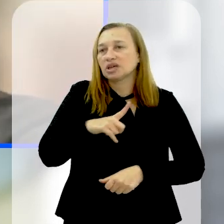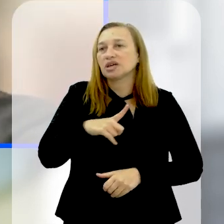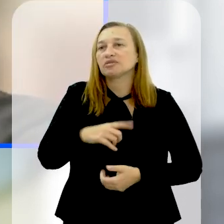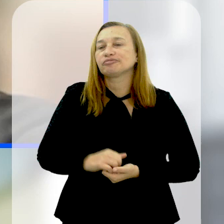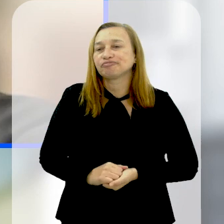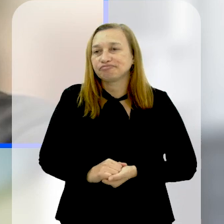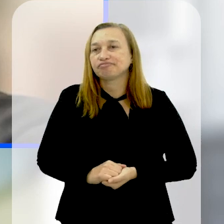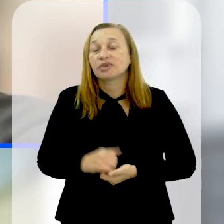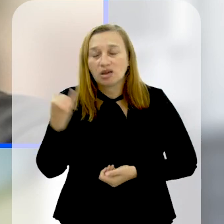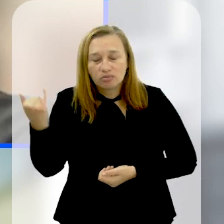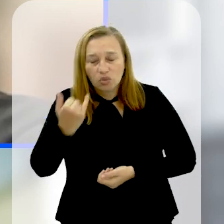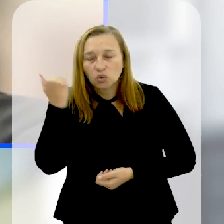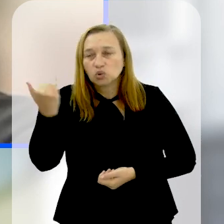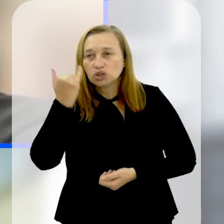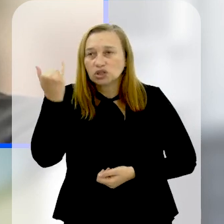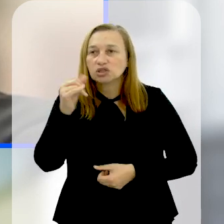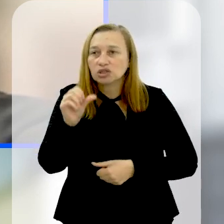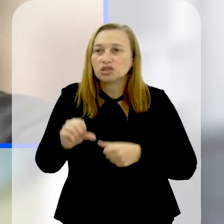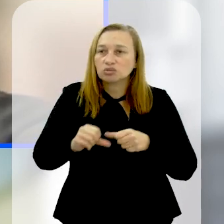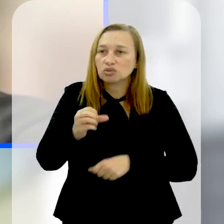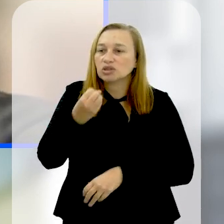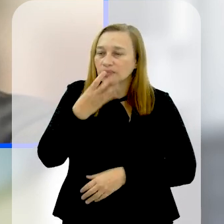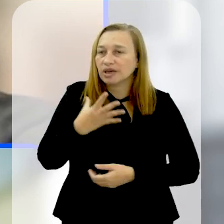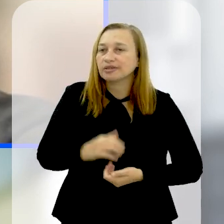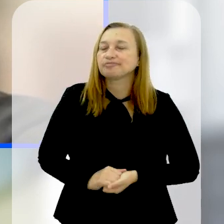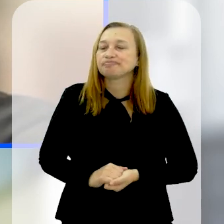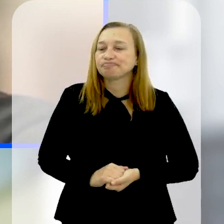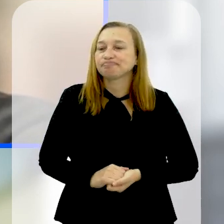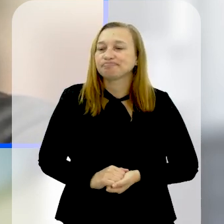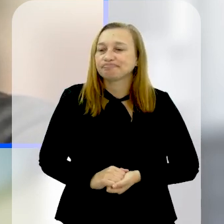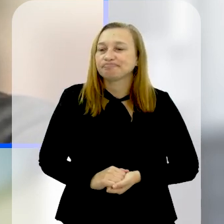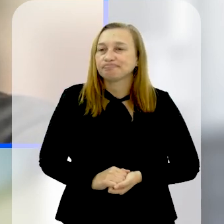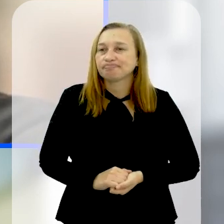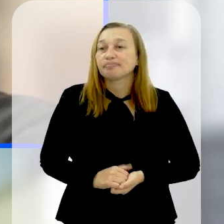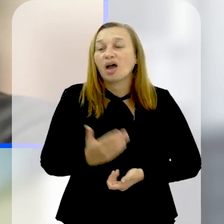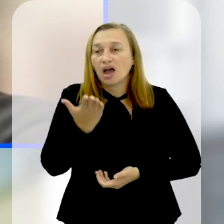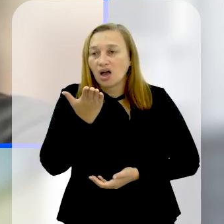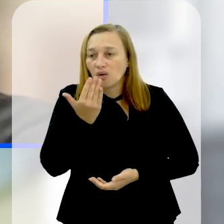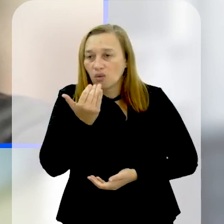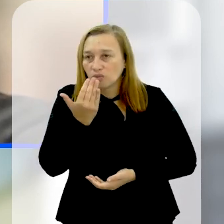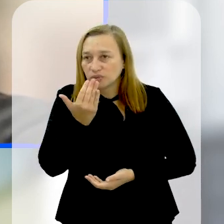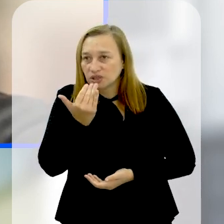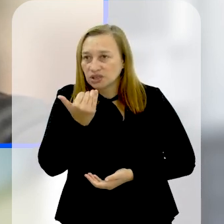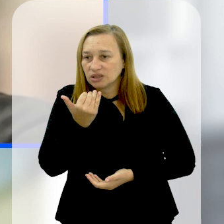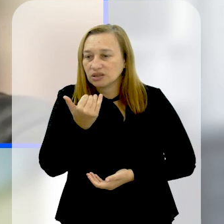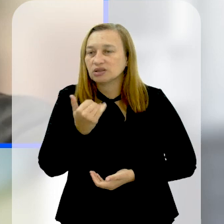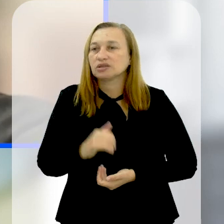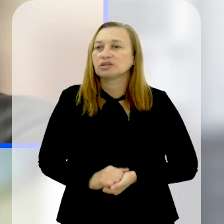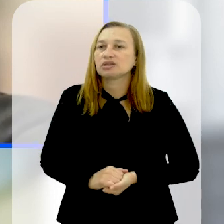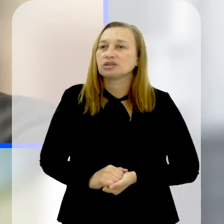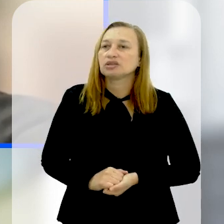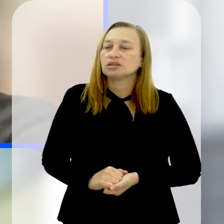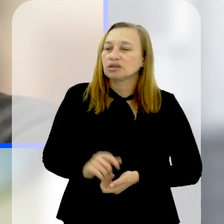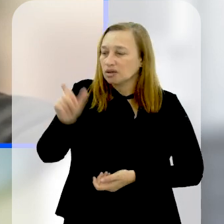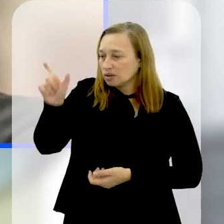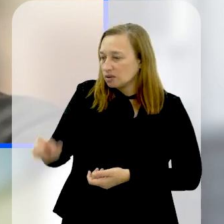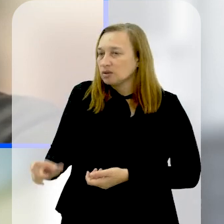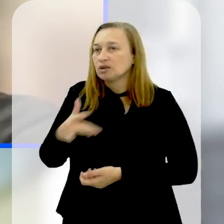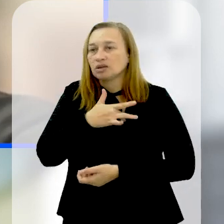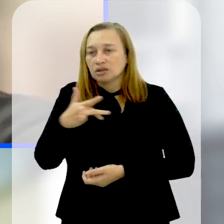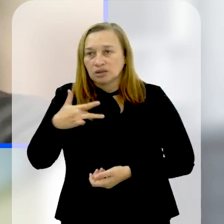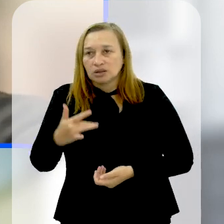junto, é importante. Isso muda bastante o padrão de alimentação, de estilo de